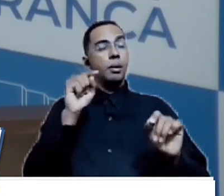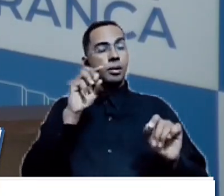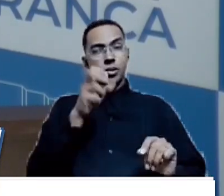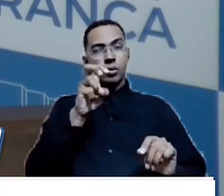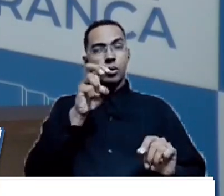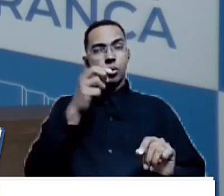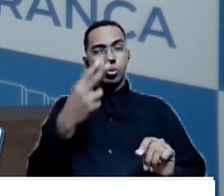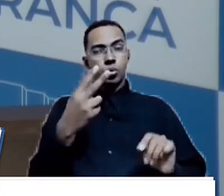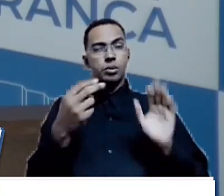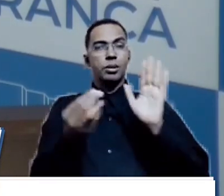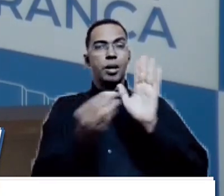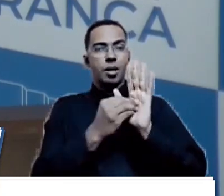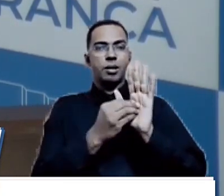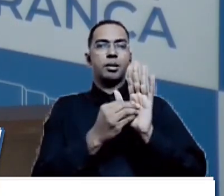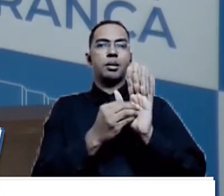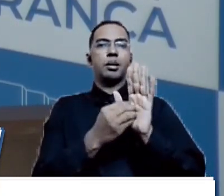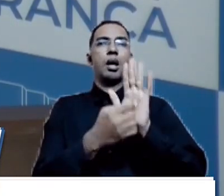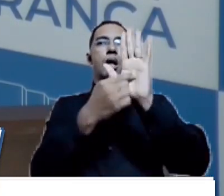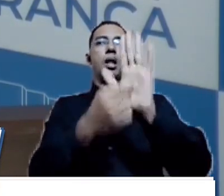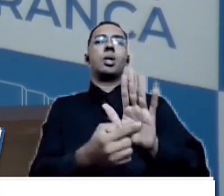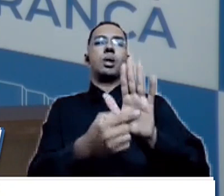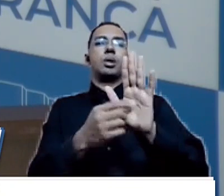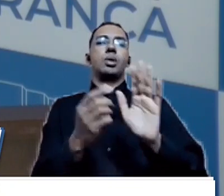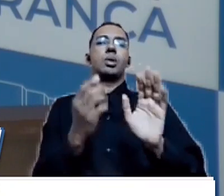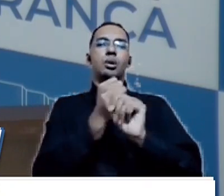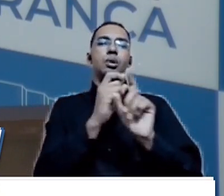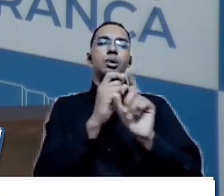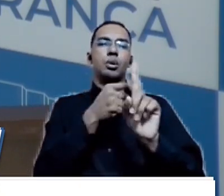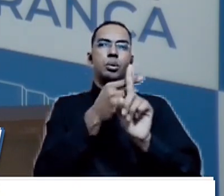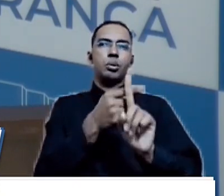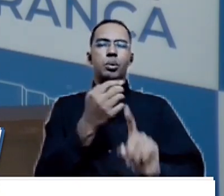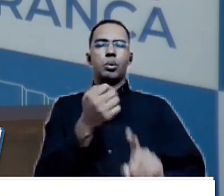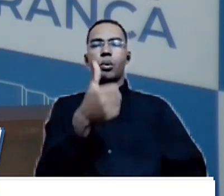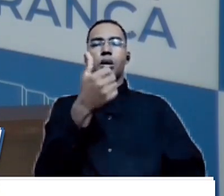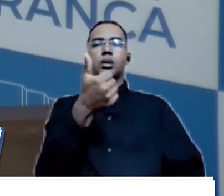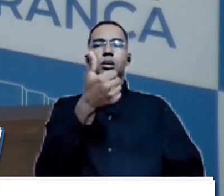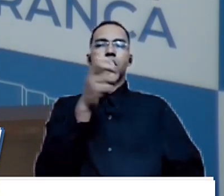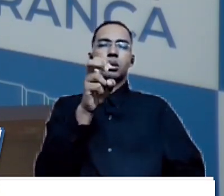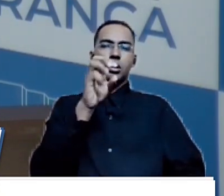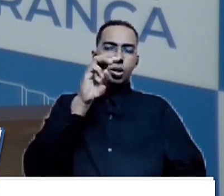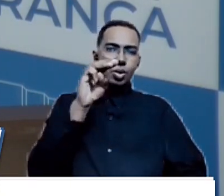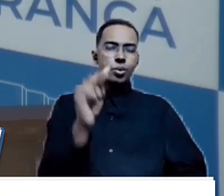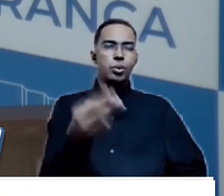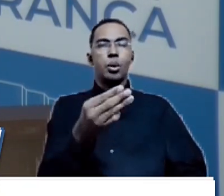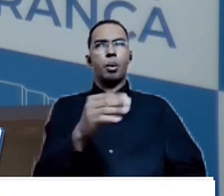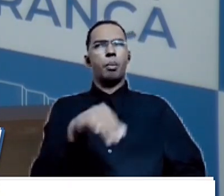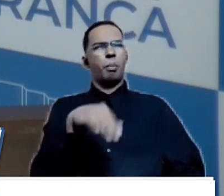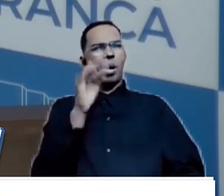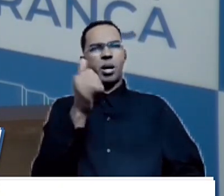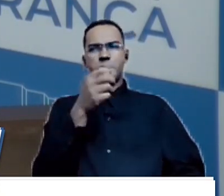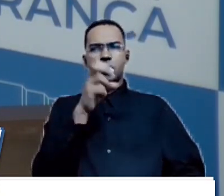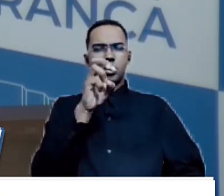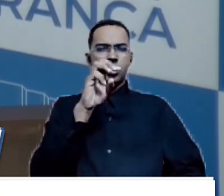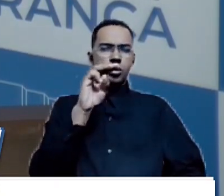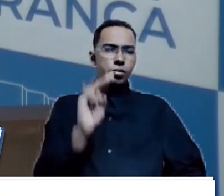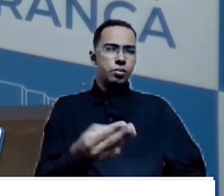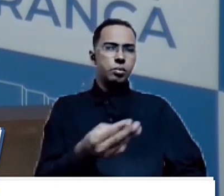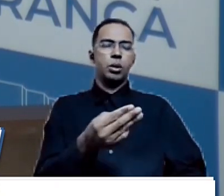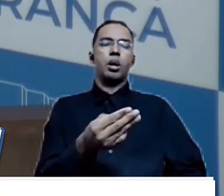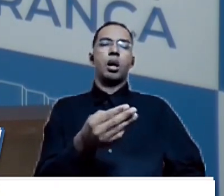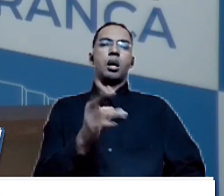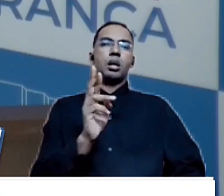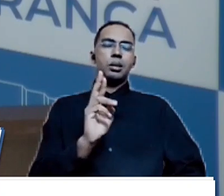do orçamento impositivo que é um valor de quase de 15 milhões mais de 15 milhões de